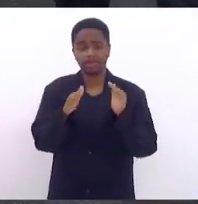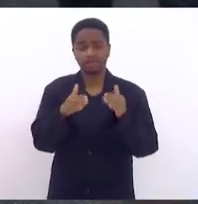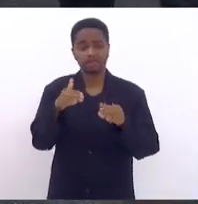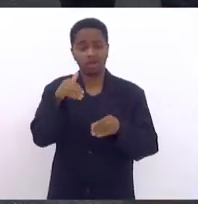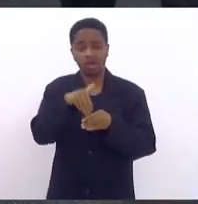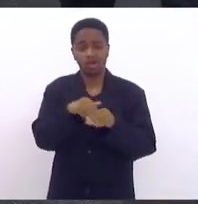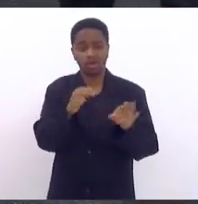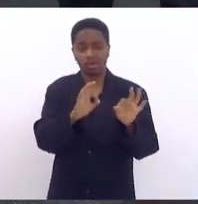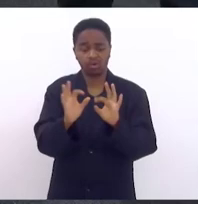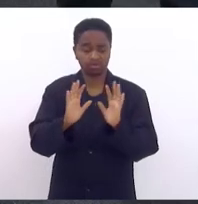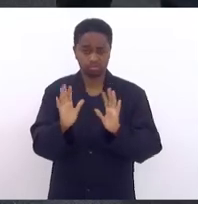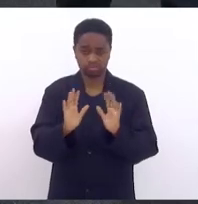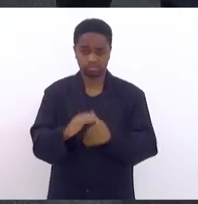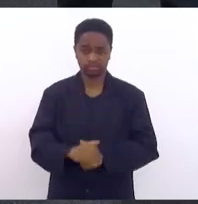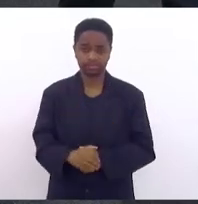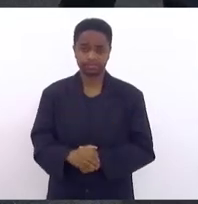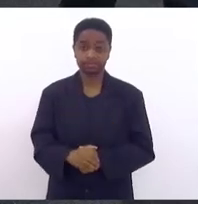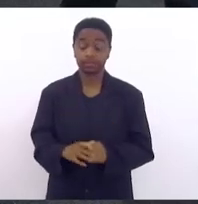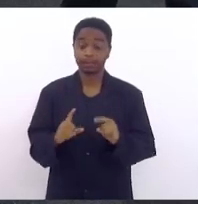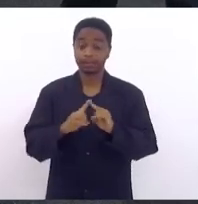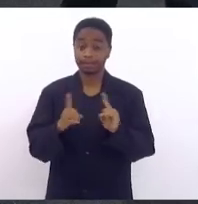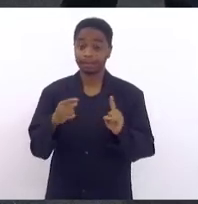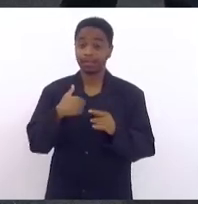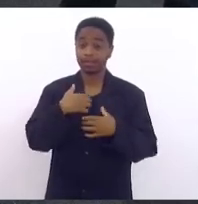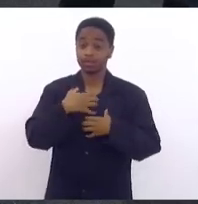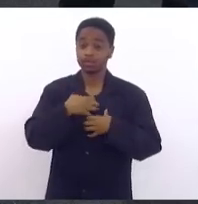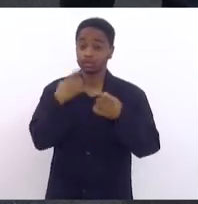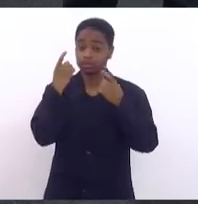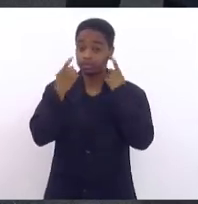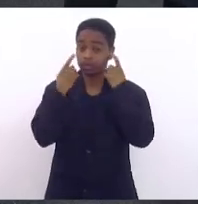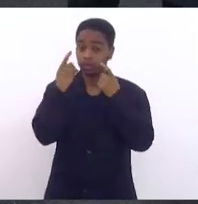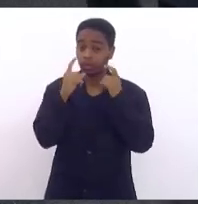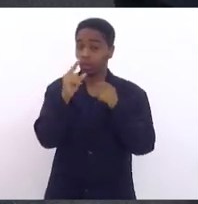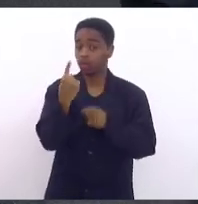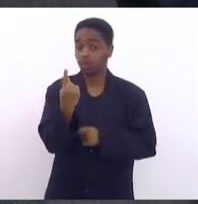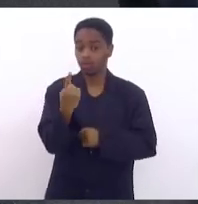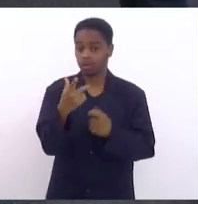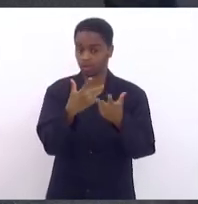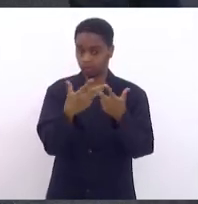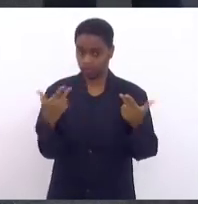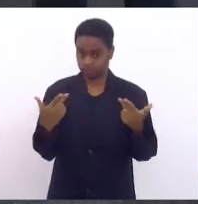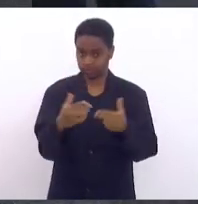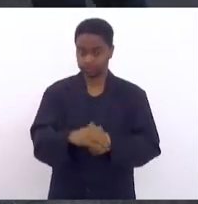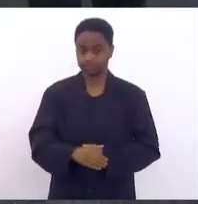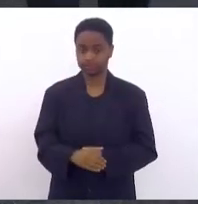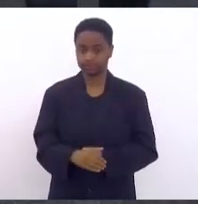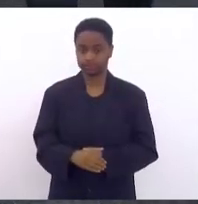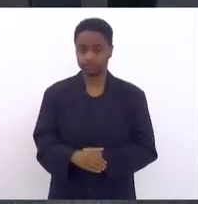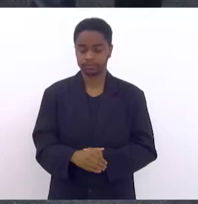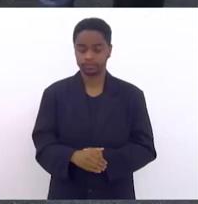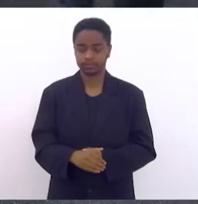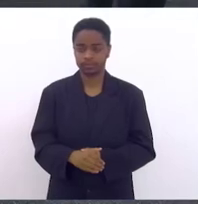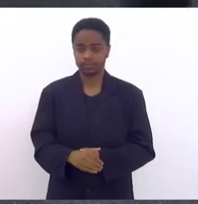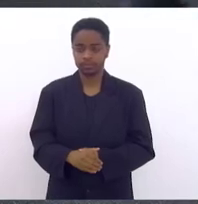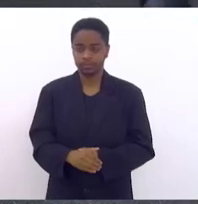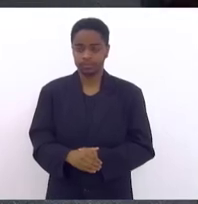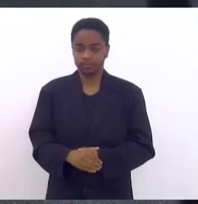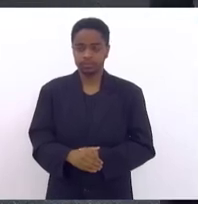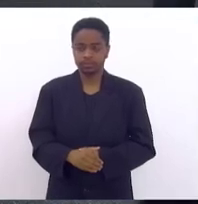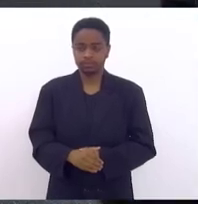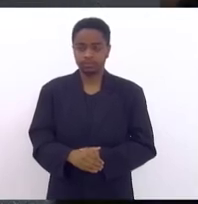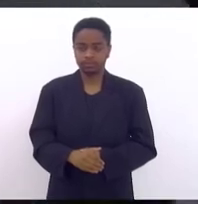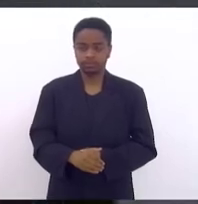disso. Eu só estou preocupado com uma coisa, deputado Márcio Galberto, Rodrigo Amorim e senhores deputados.